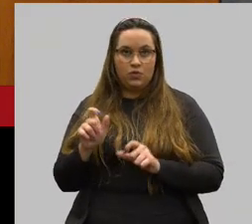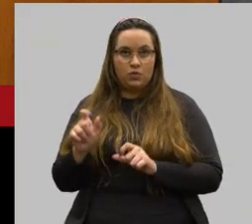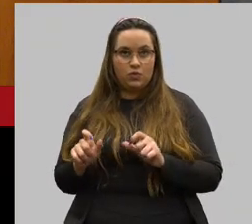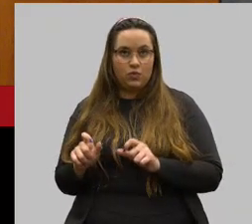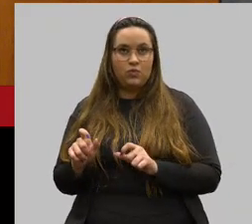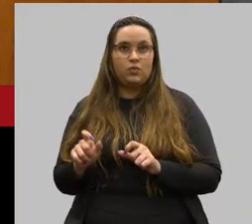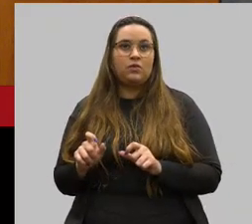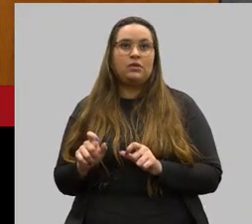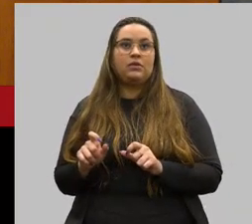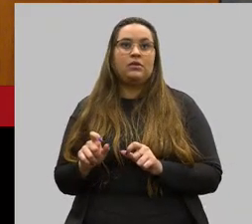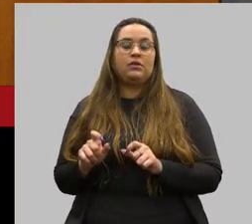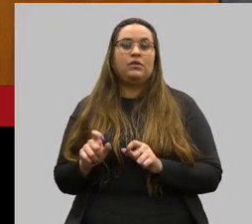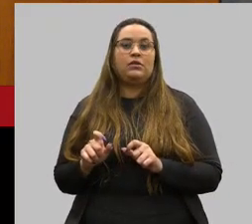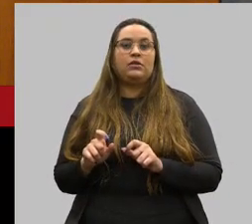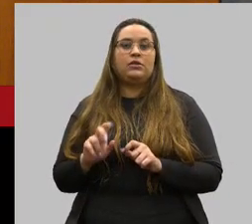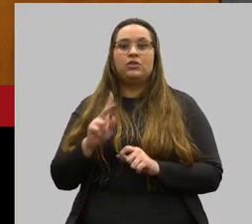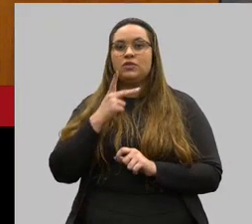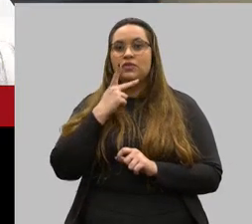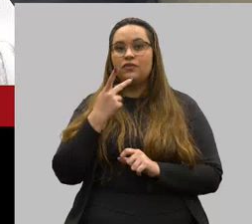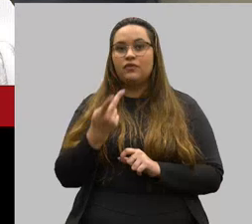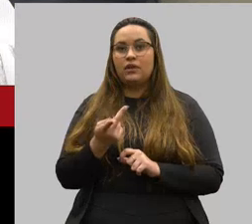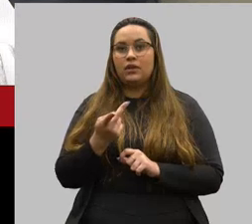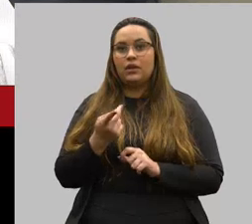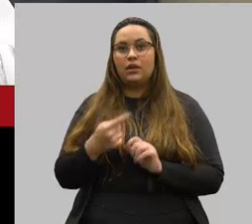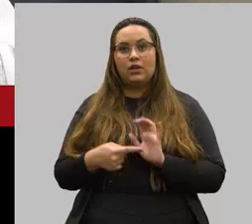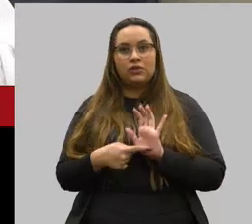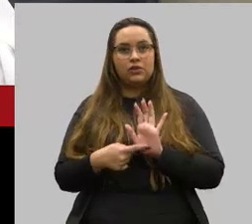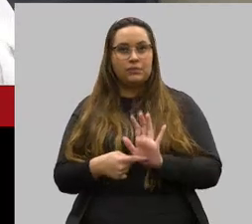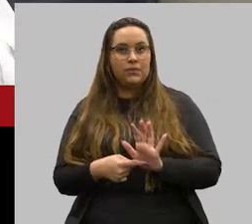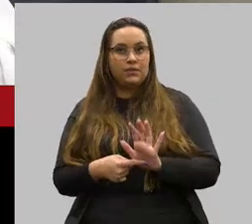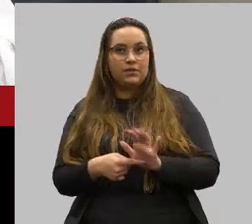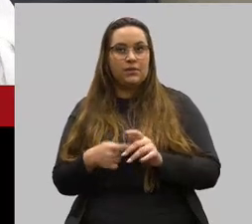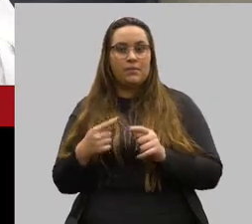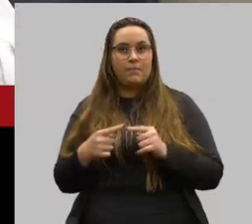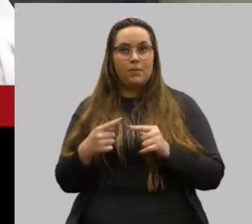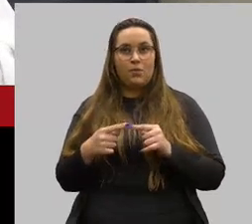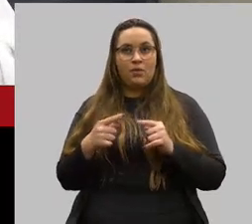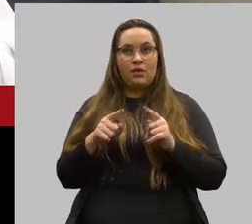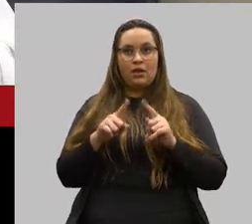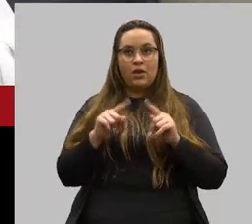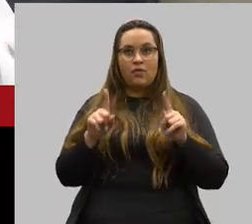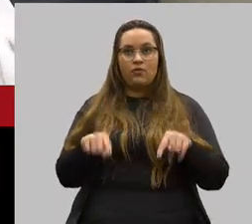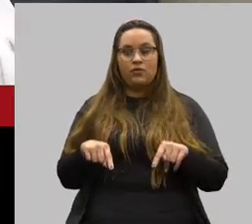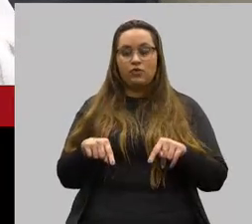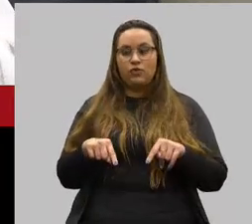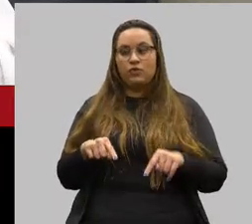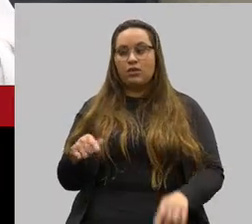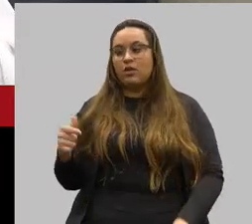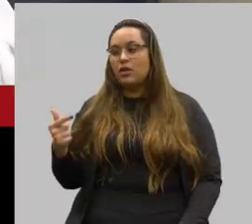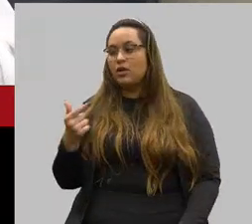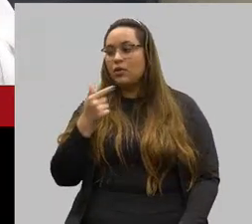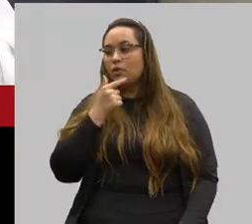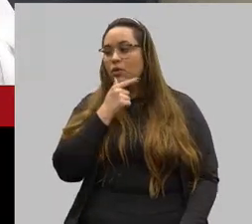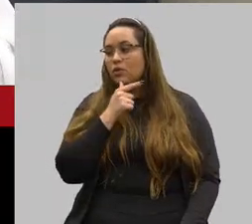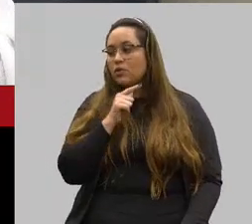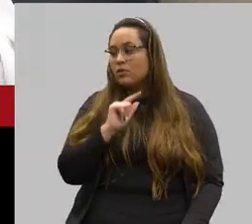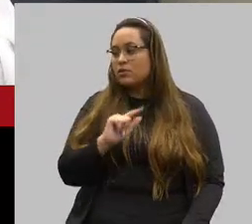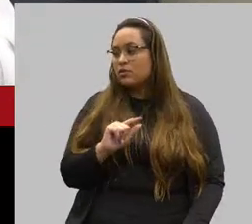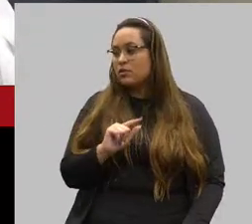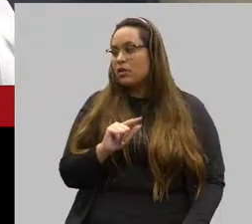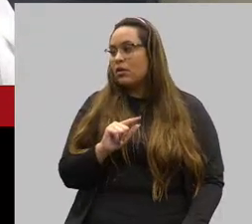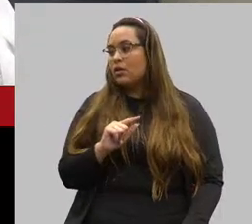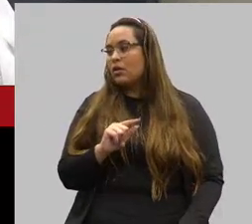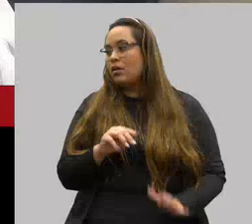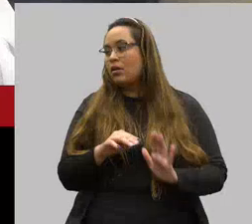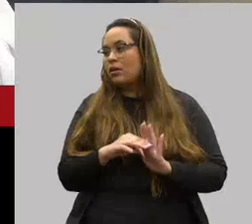de eh fazermos tão logo o servidor ele alcance né os requisitos para que haja a mais